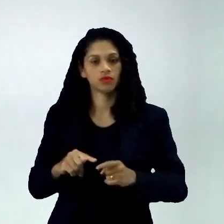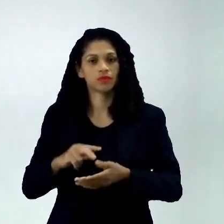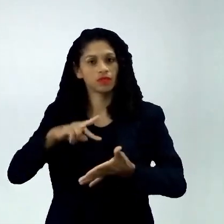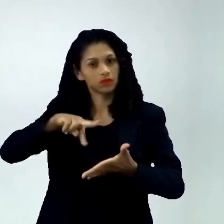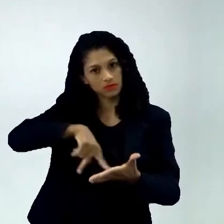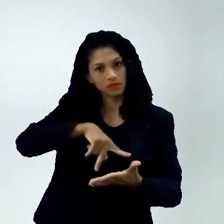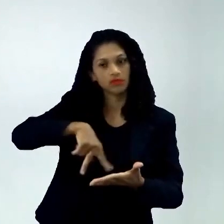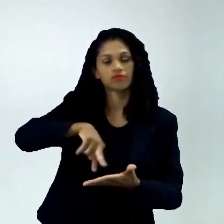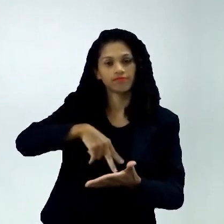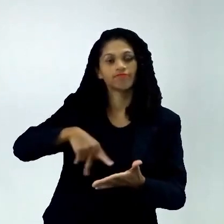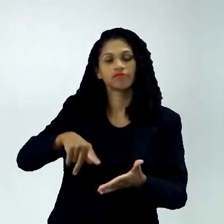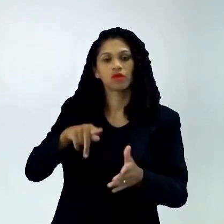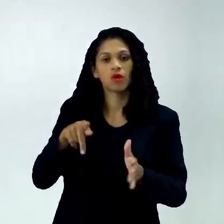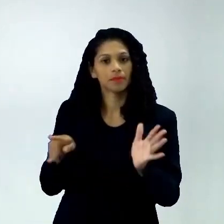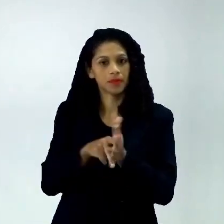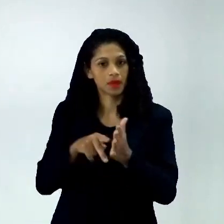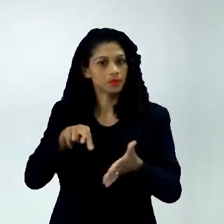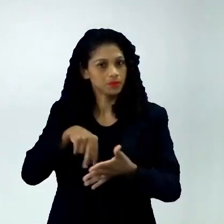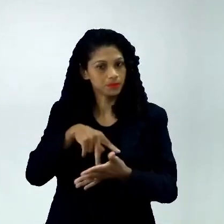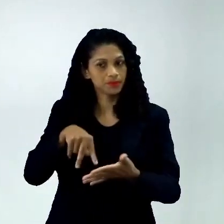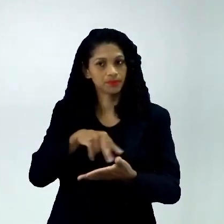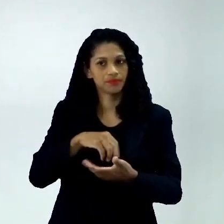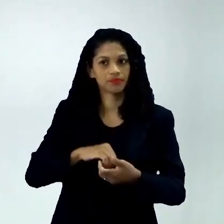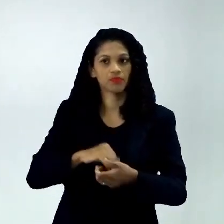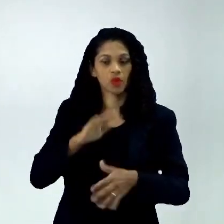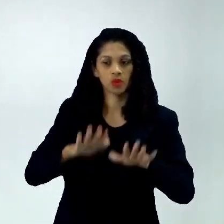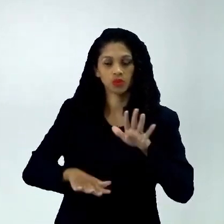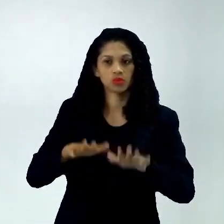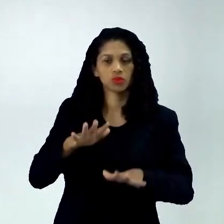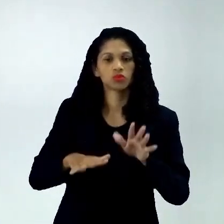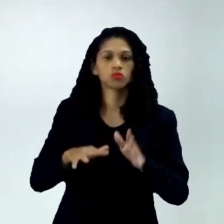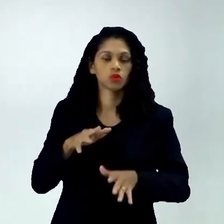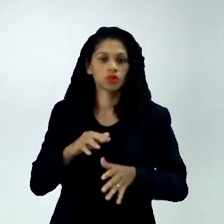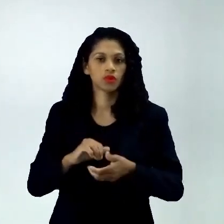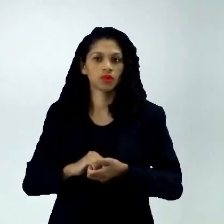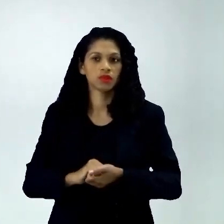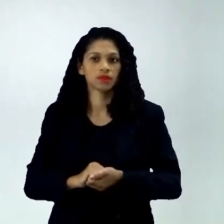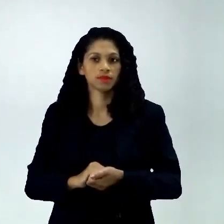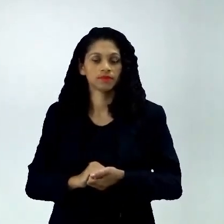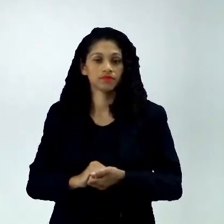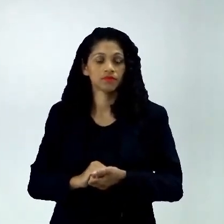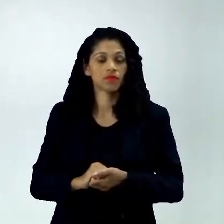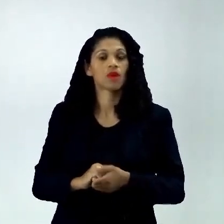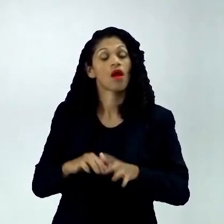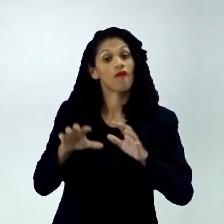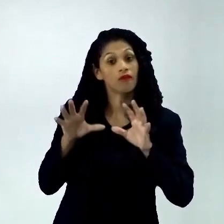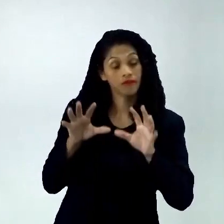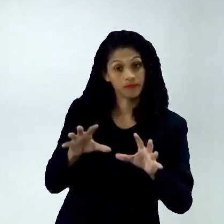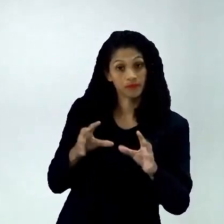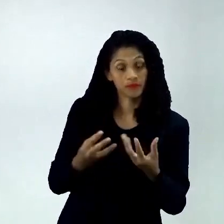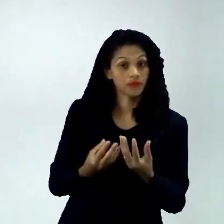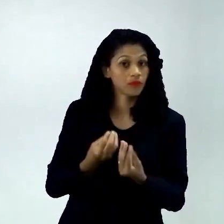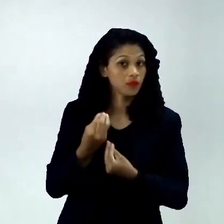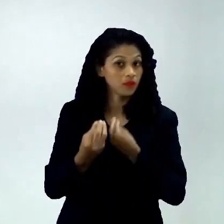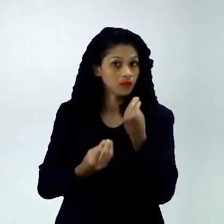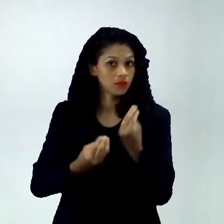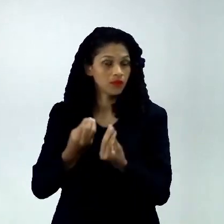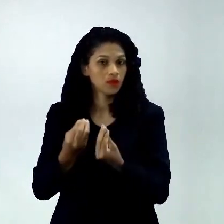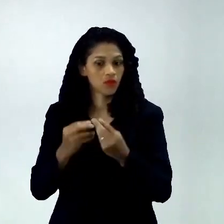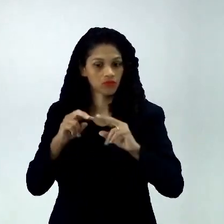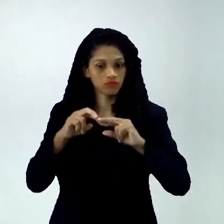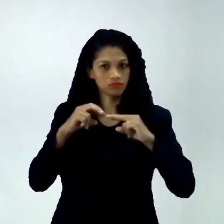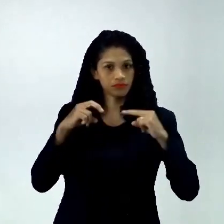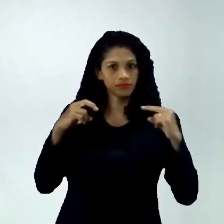seriam essas de tanto a percussão, que é os batuques, os tambores, tanto quanto a forma que são executadas, que seriam